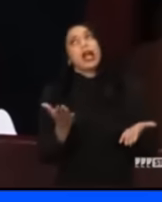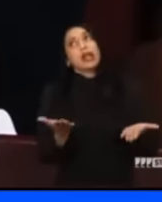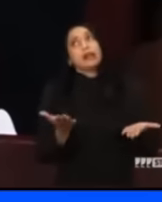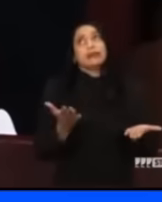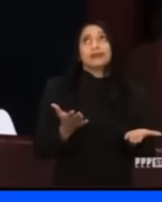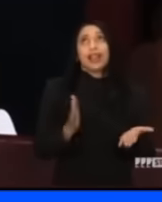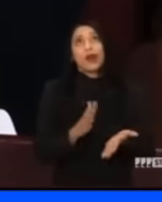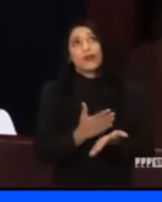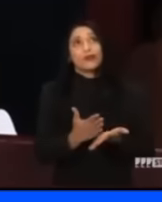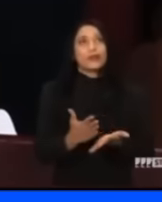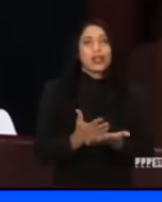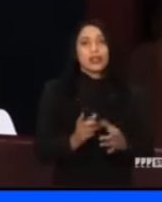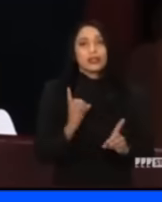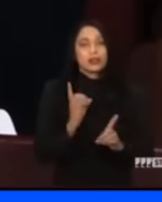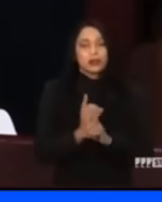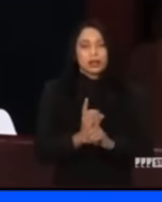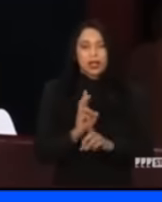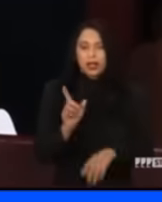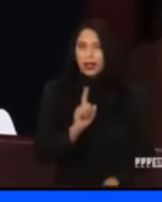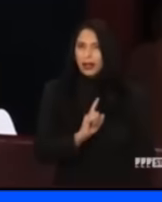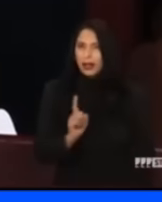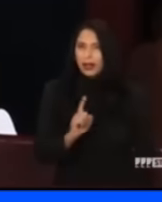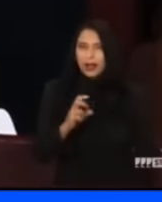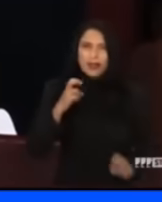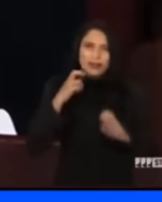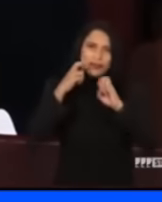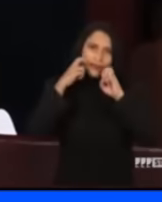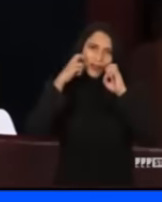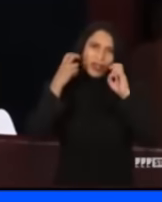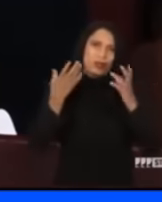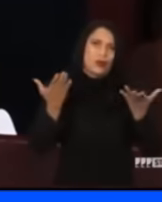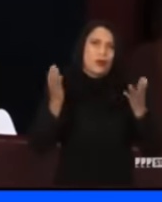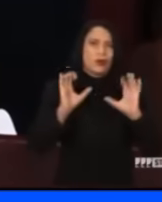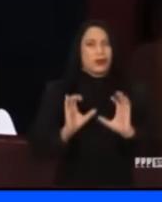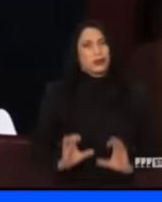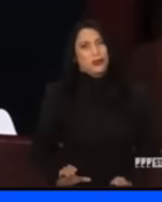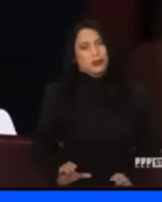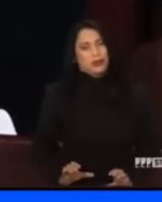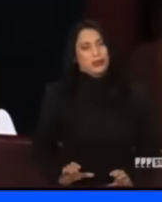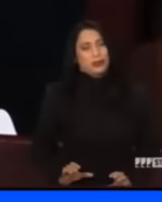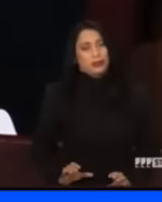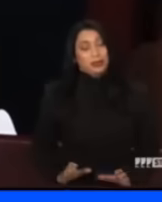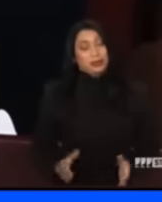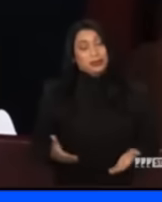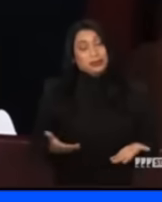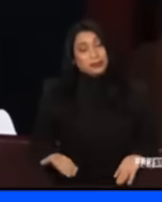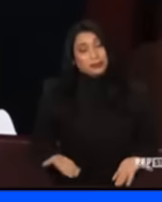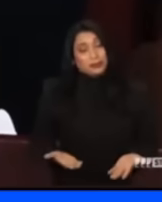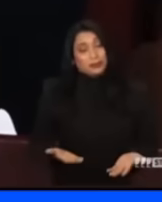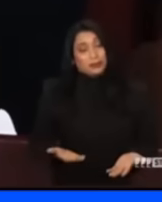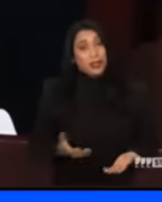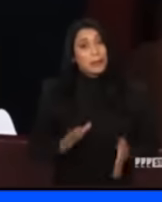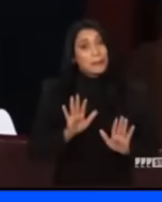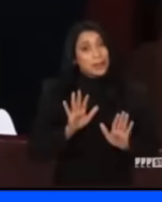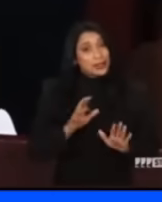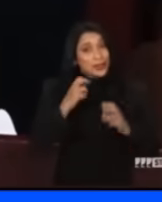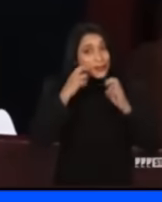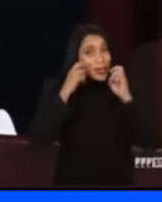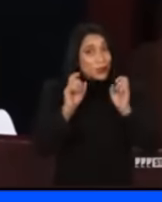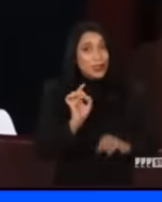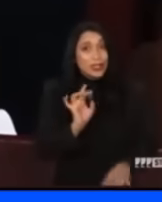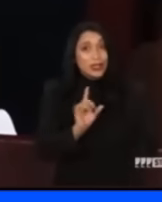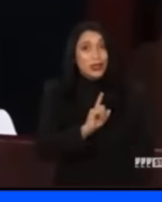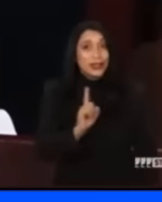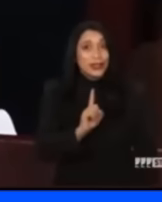possa achar alguma coisa. Vergonhosa a conduta. Seria só vergonhosa se não fosse criminosa,